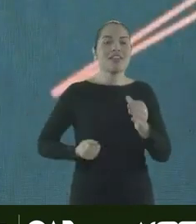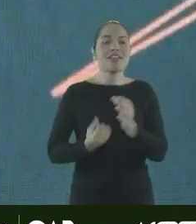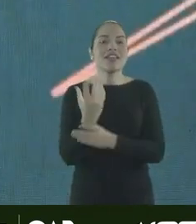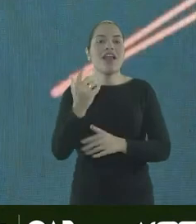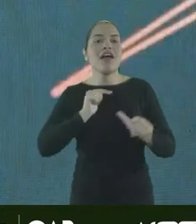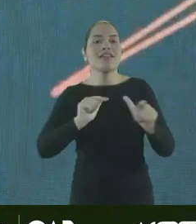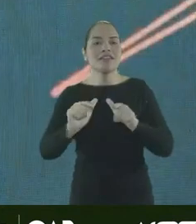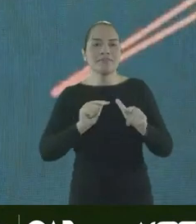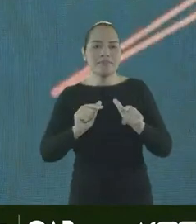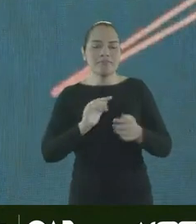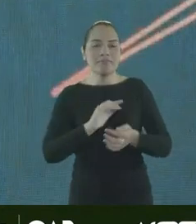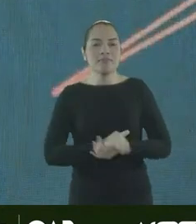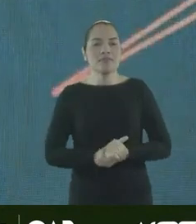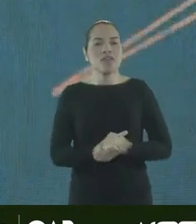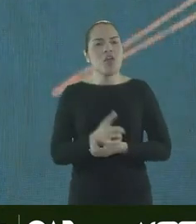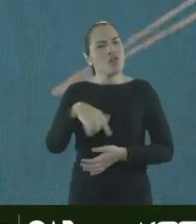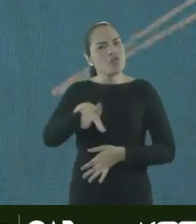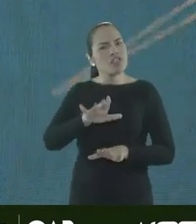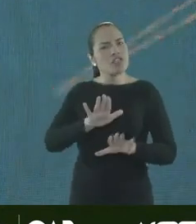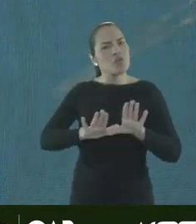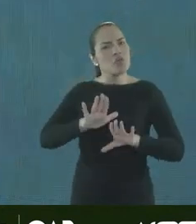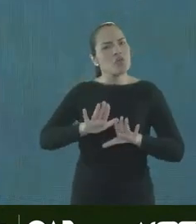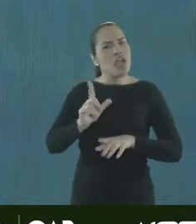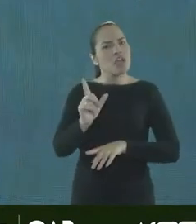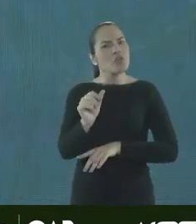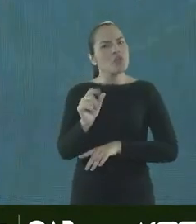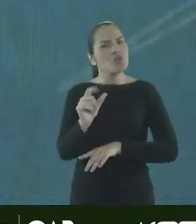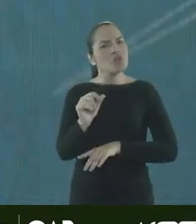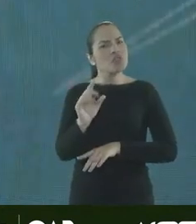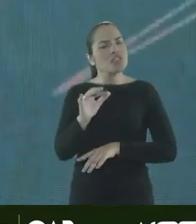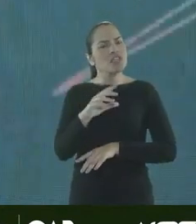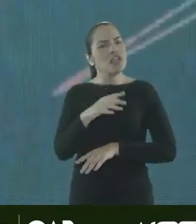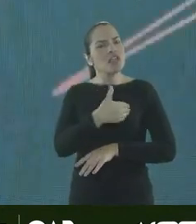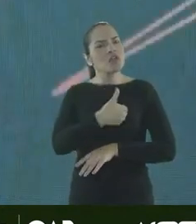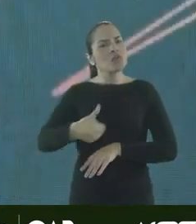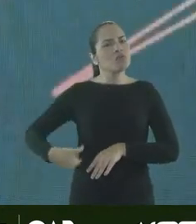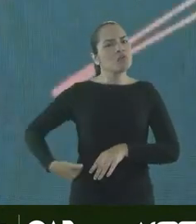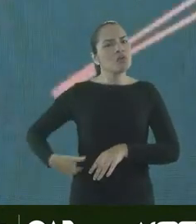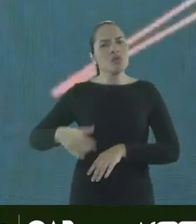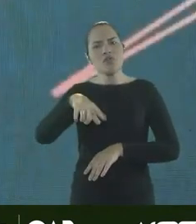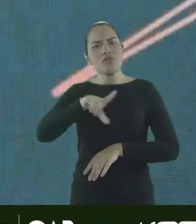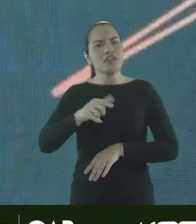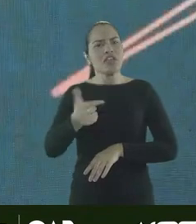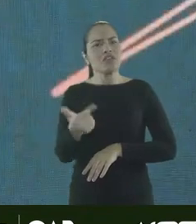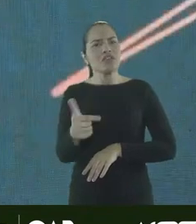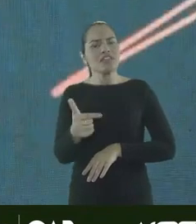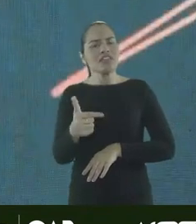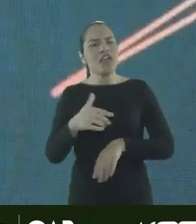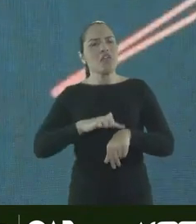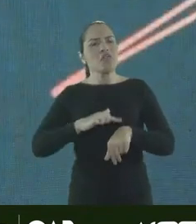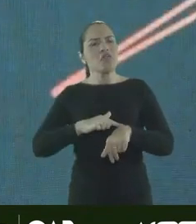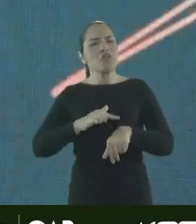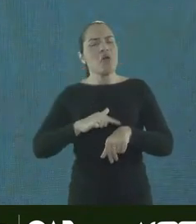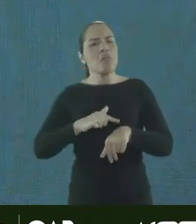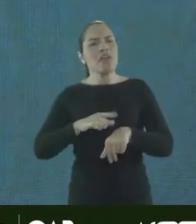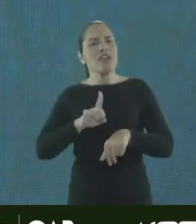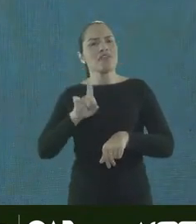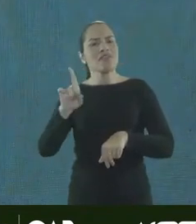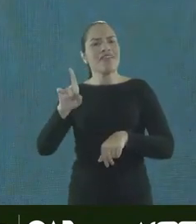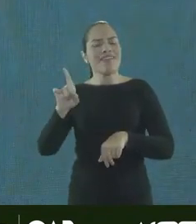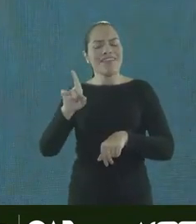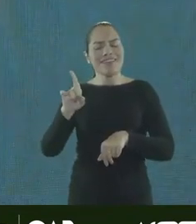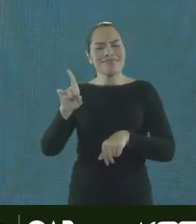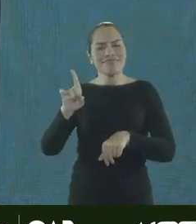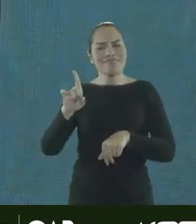público vocês não tiveram na hora do consórcio Nordeste que foi mando mais de 5 milhões para